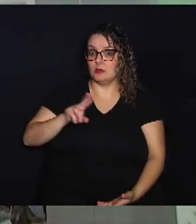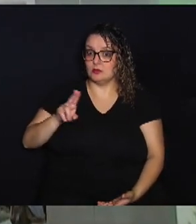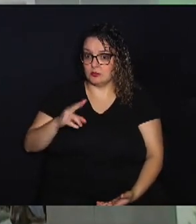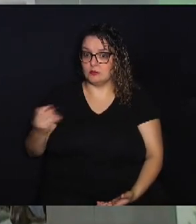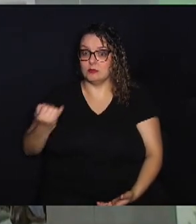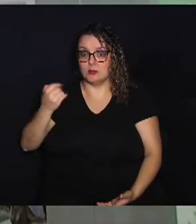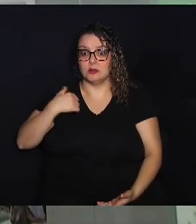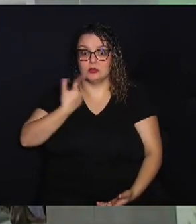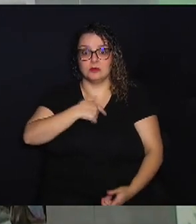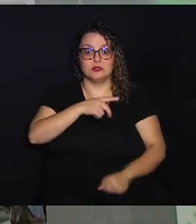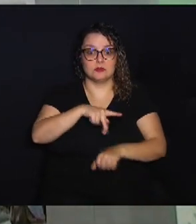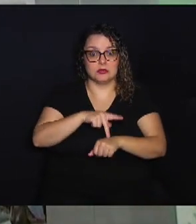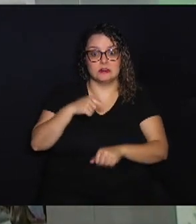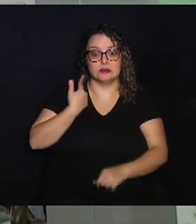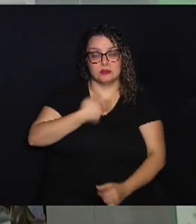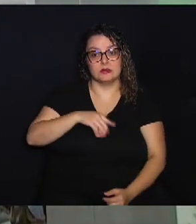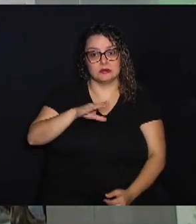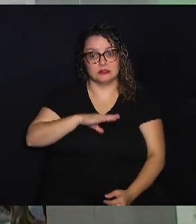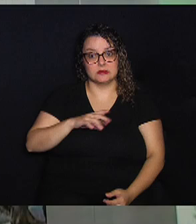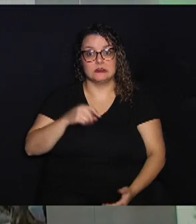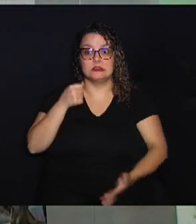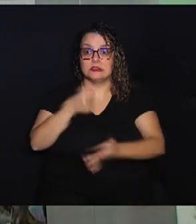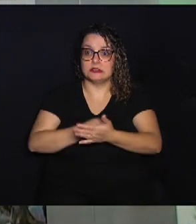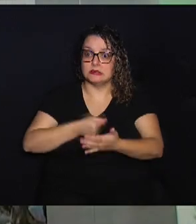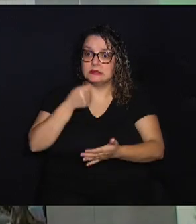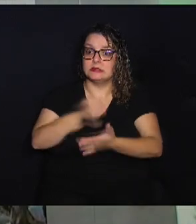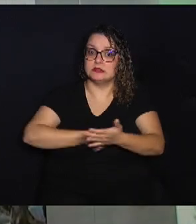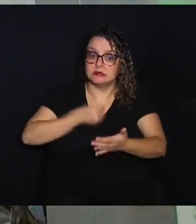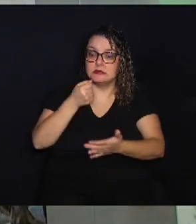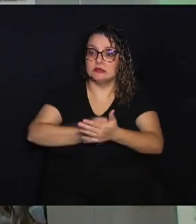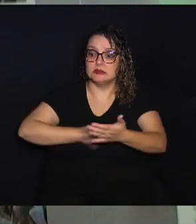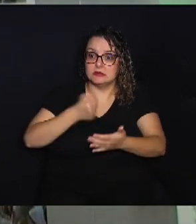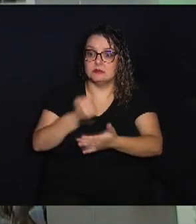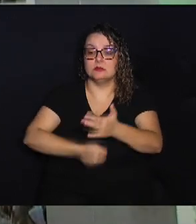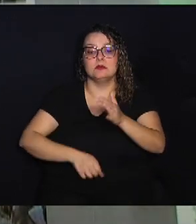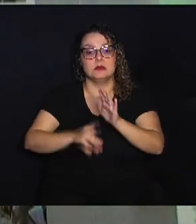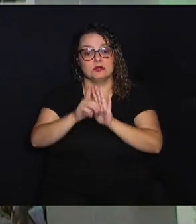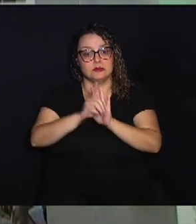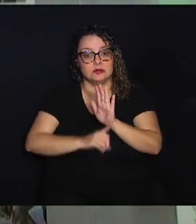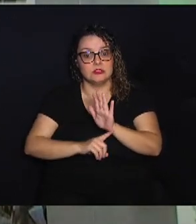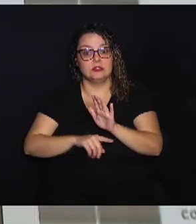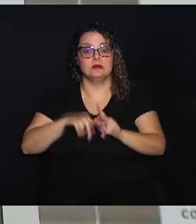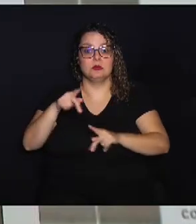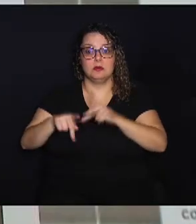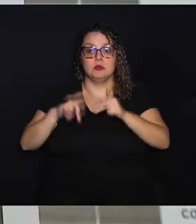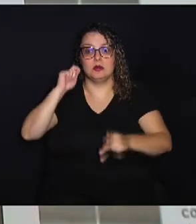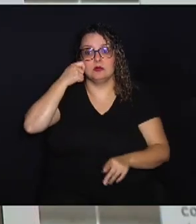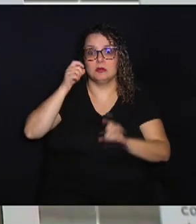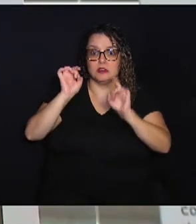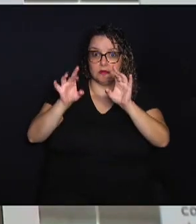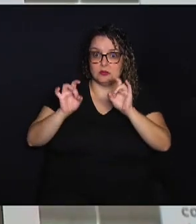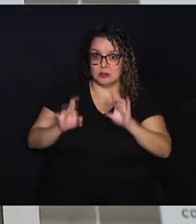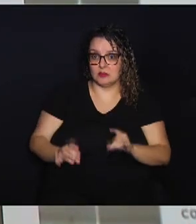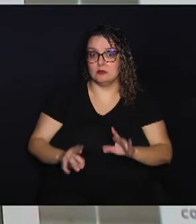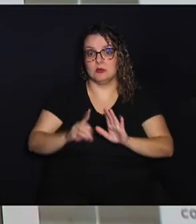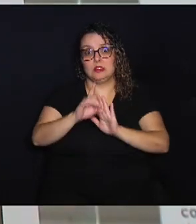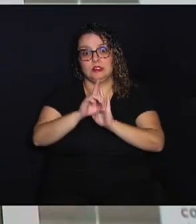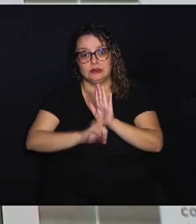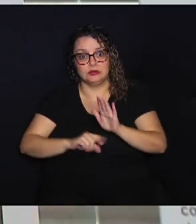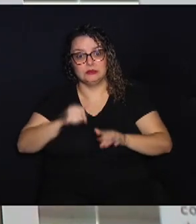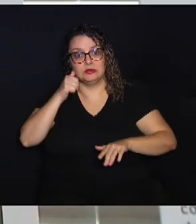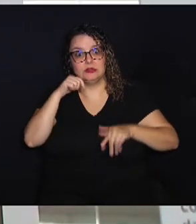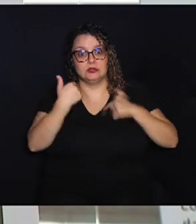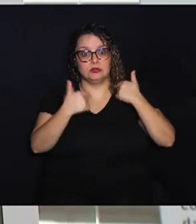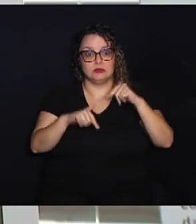nossa cidade. Ela que sempre lutou pelos direitos da população negra, em especial também pelos direitos das